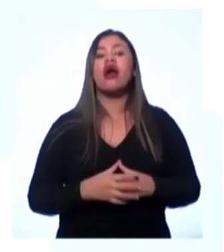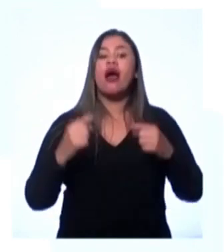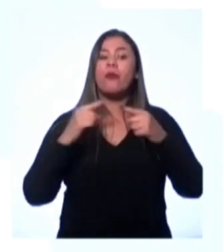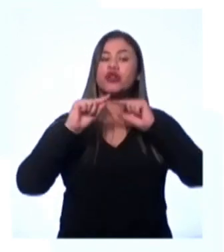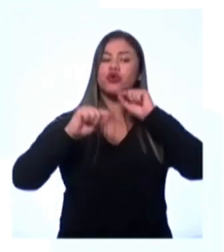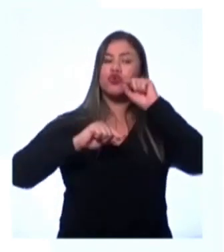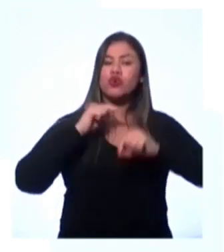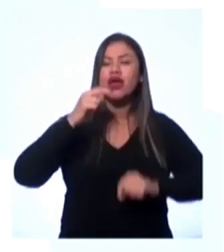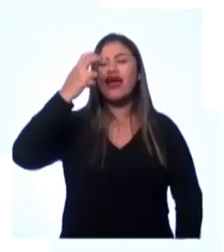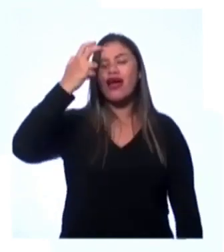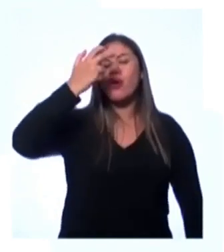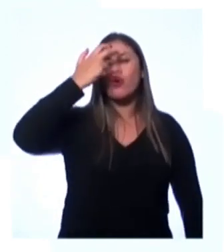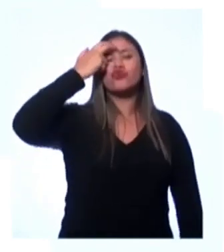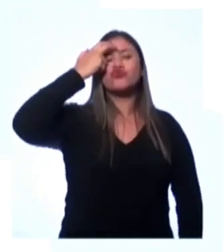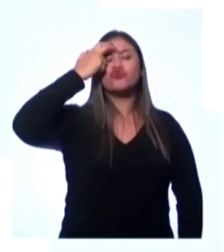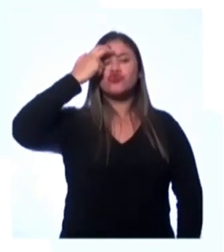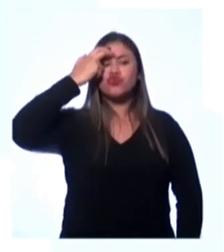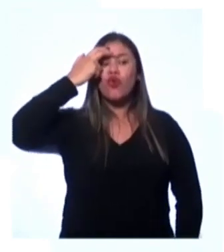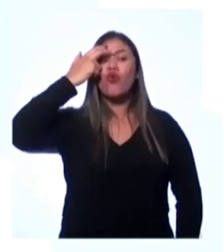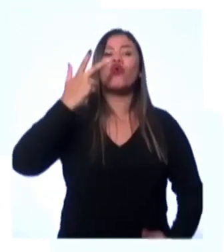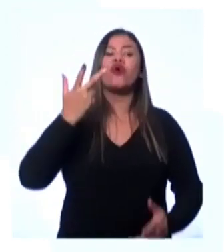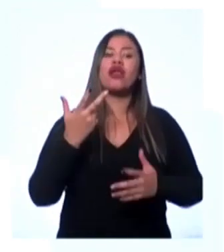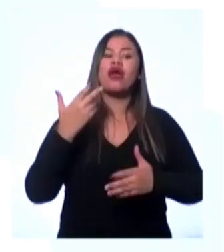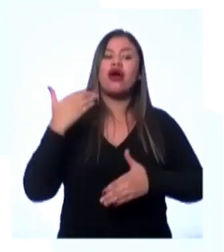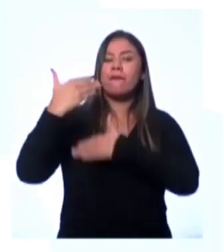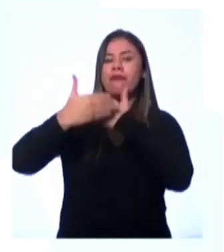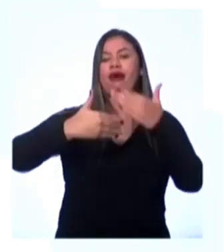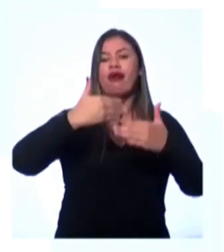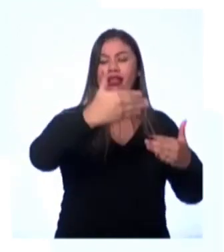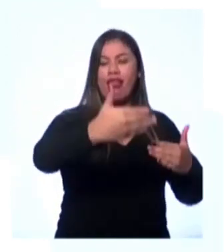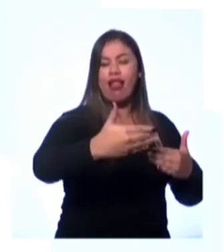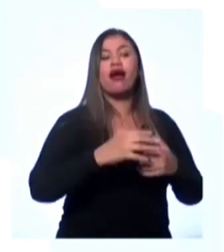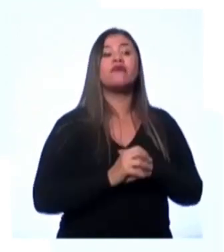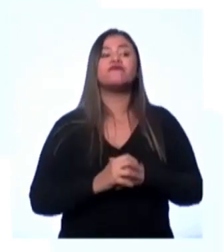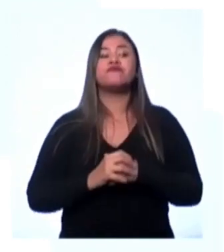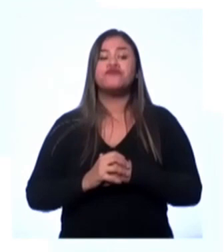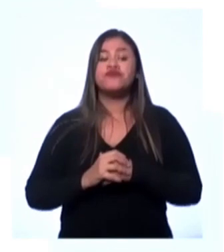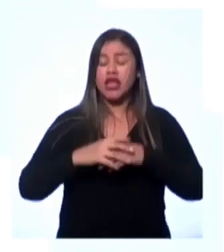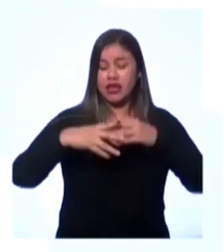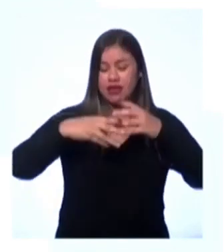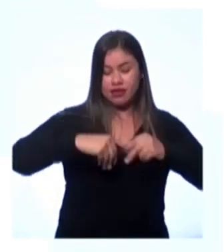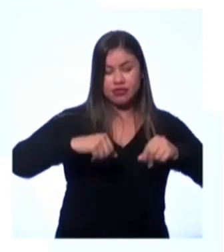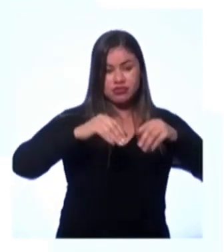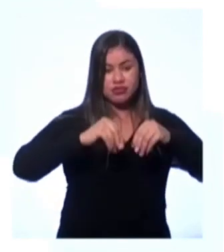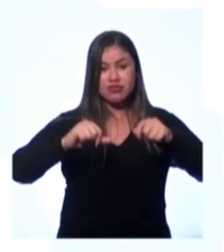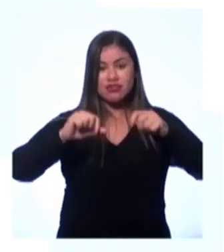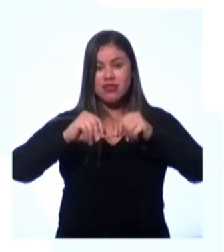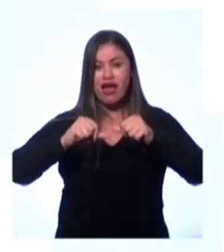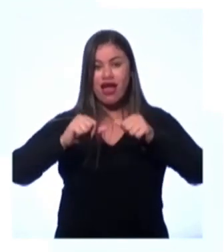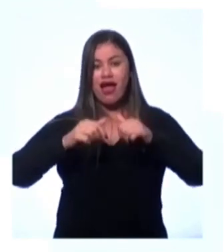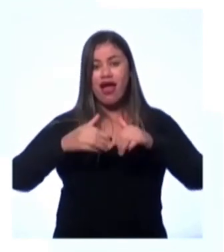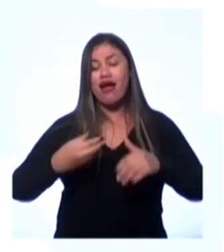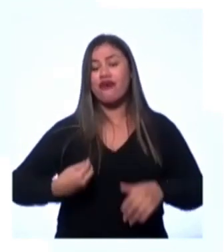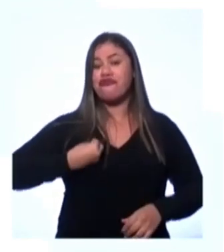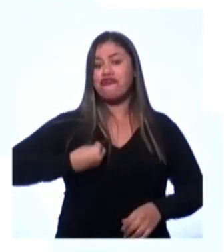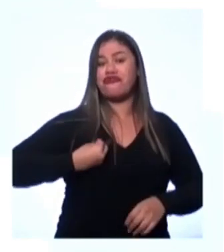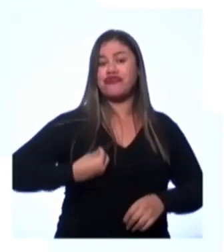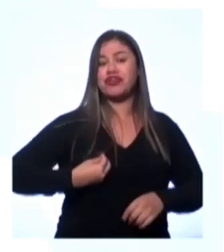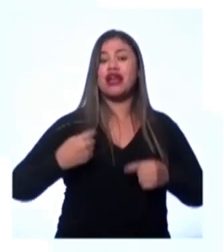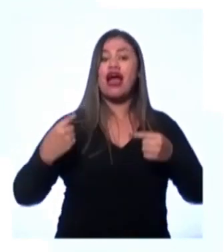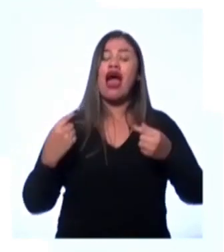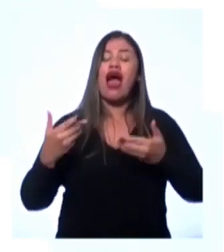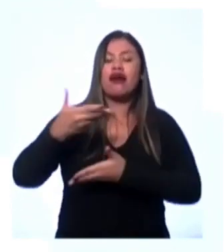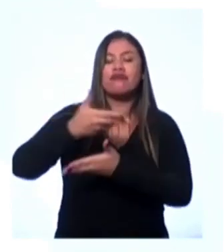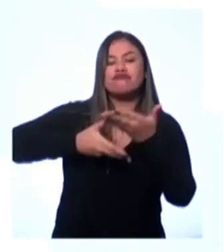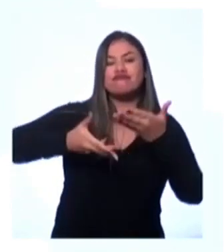sua cultura aos seus descendentes e ocupa territórios que possibilitem a continuidade das suas relações